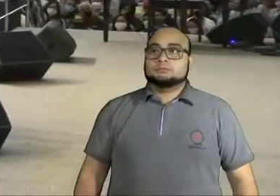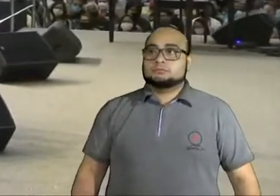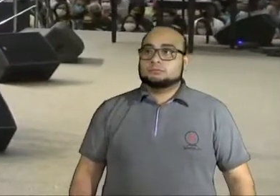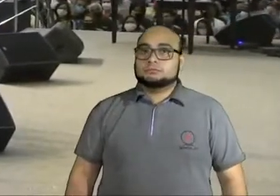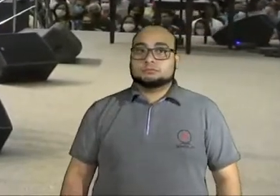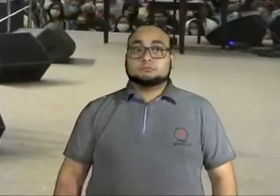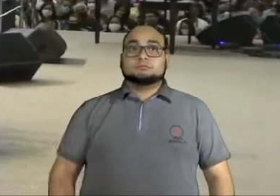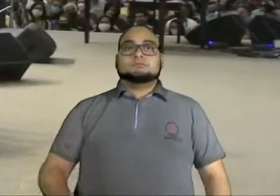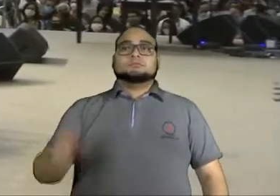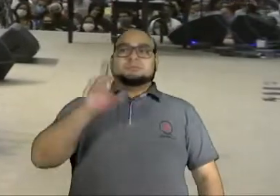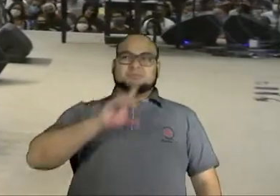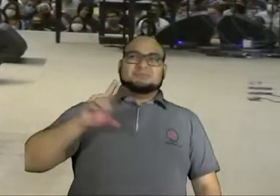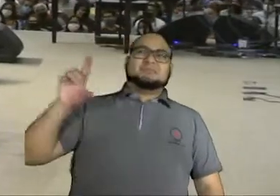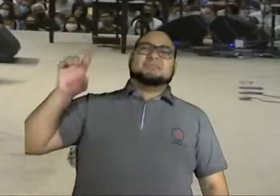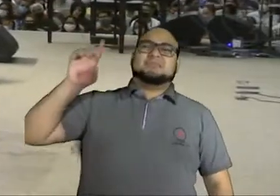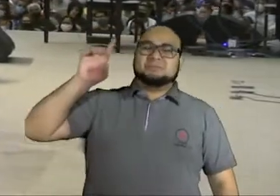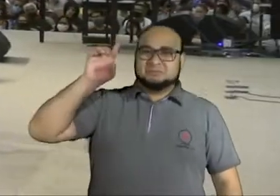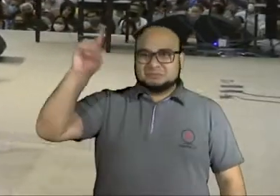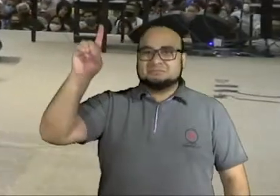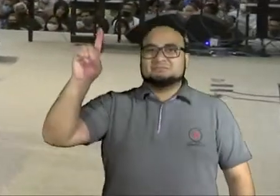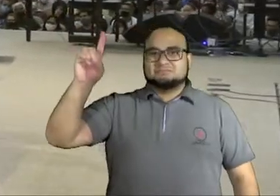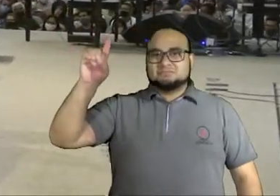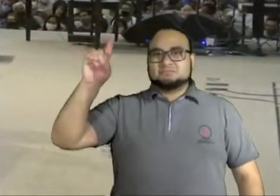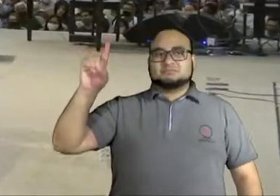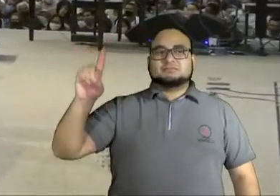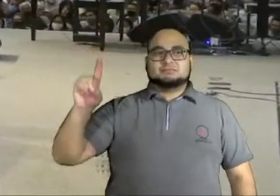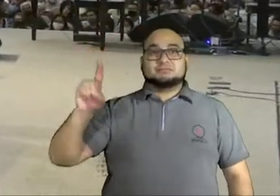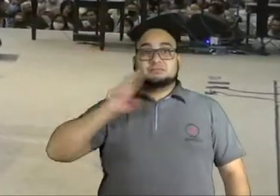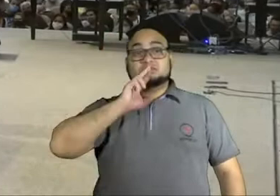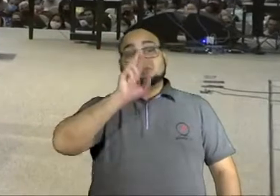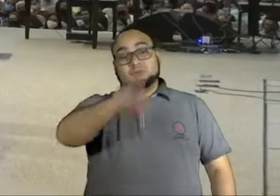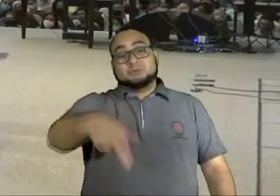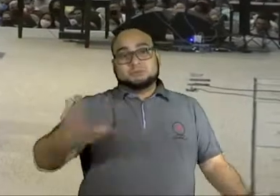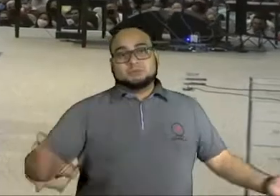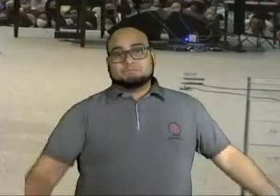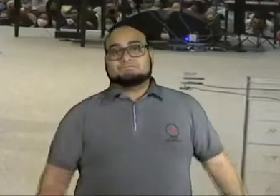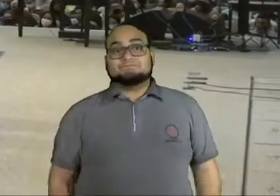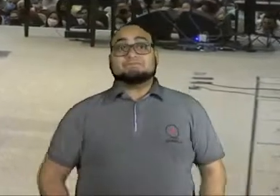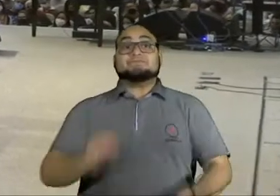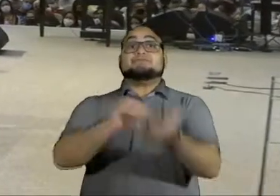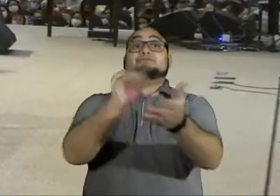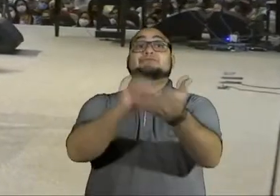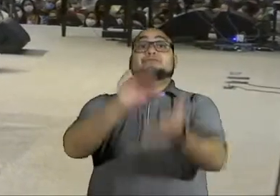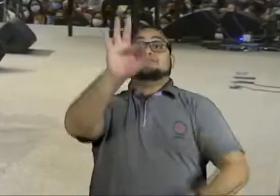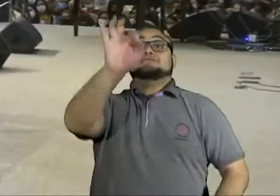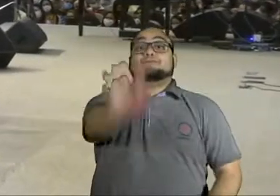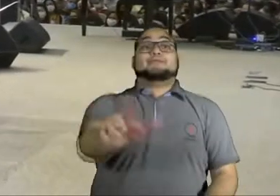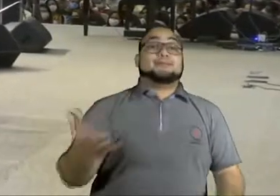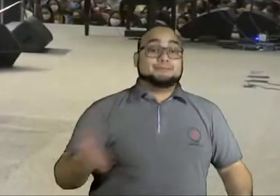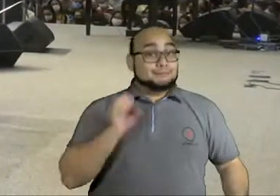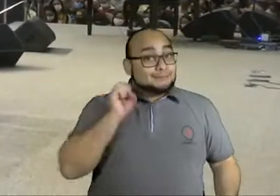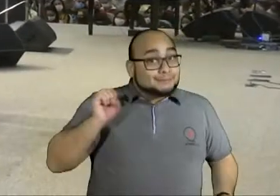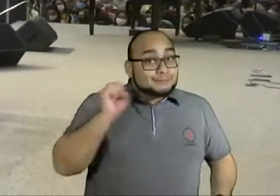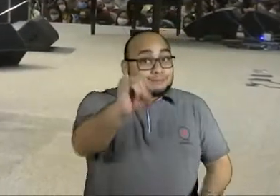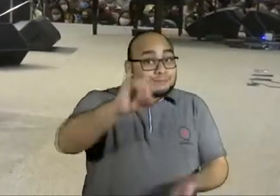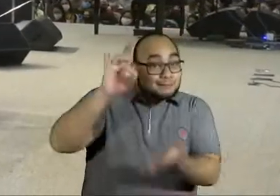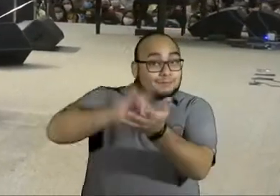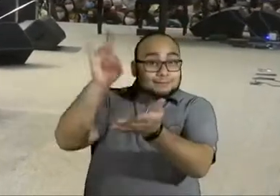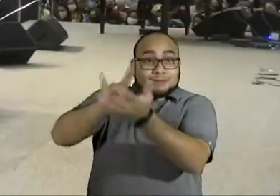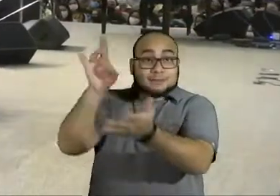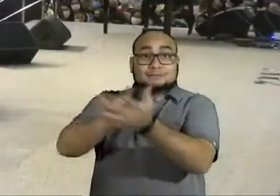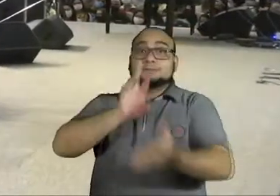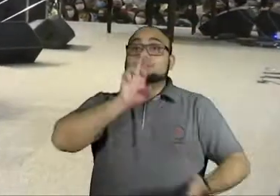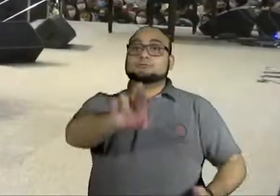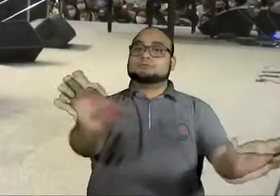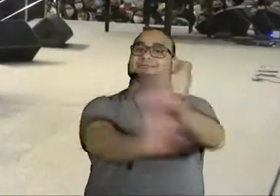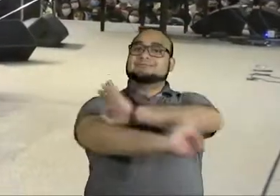Deus corresponde à incredulidade? Se ela for sincera, ele não corresponde, mas trabalha. Ele vai lá e lapida.